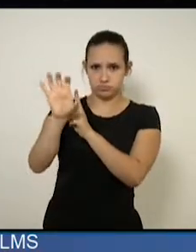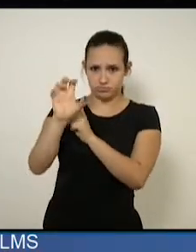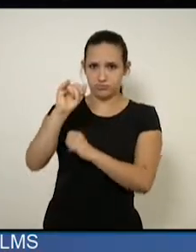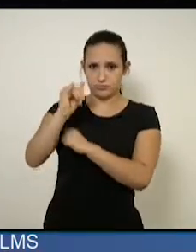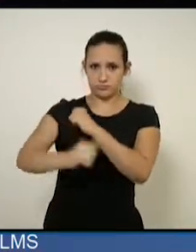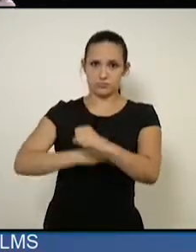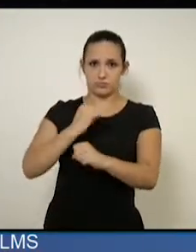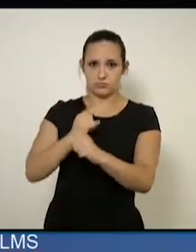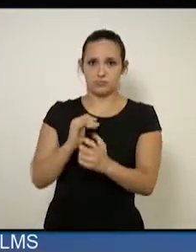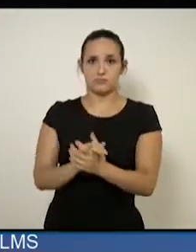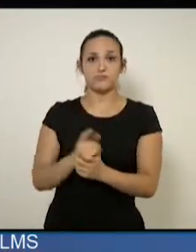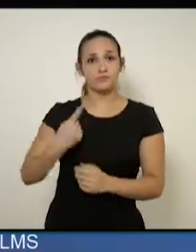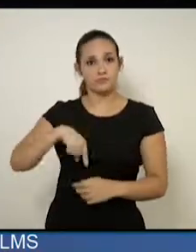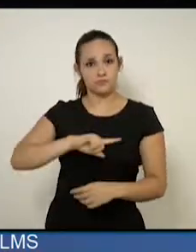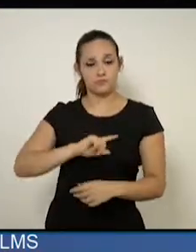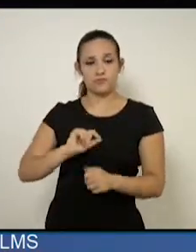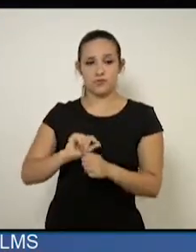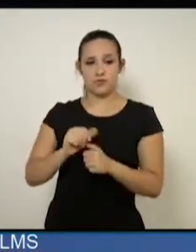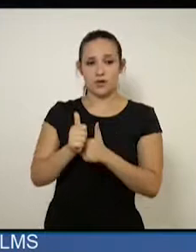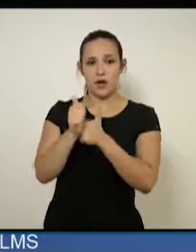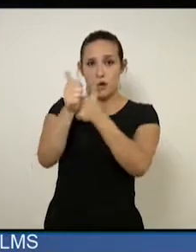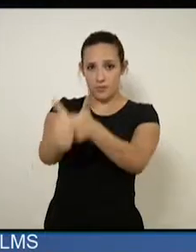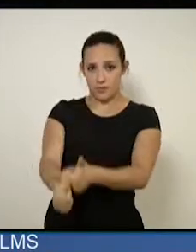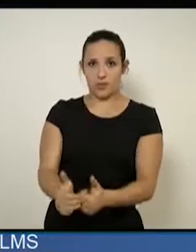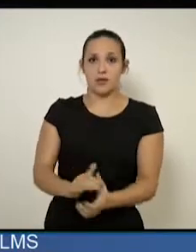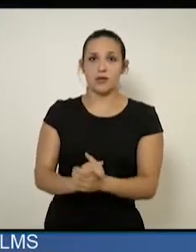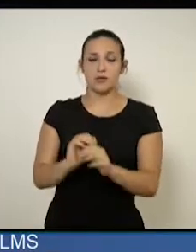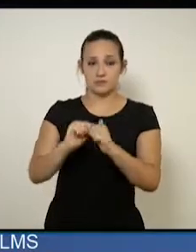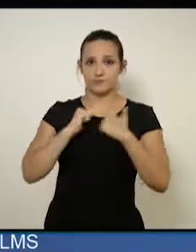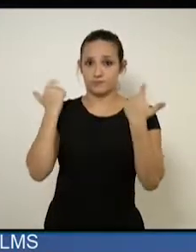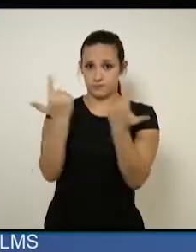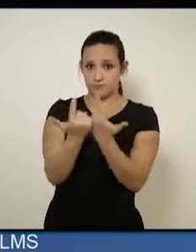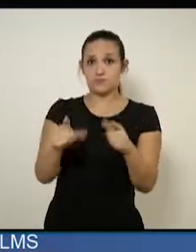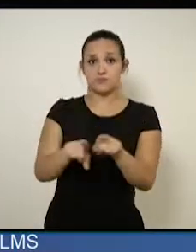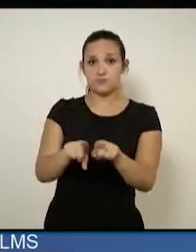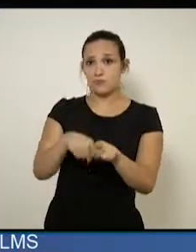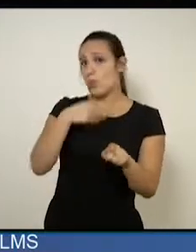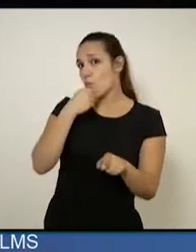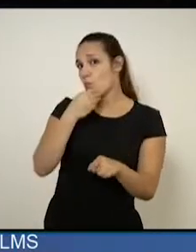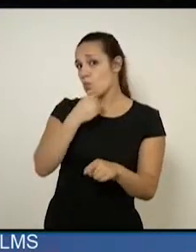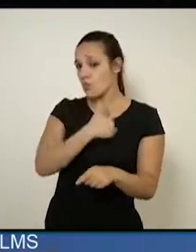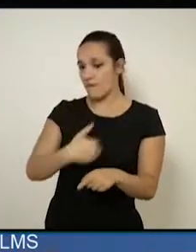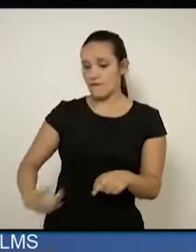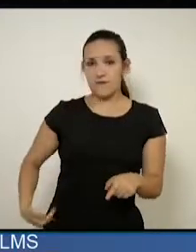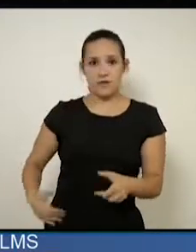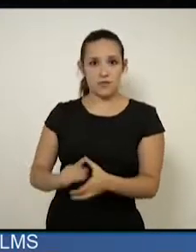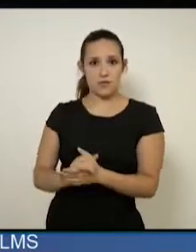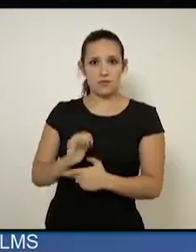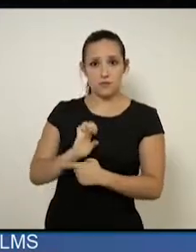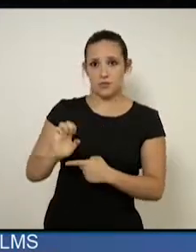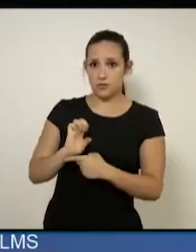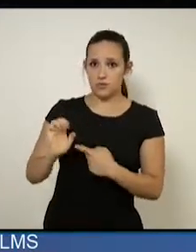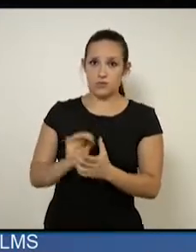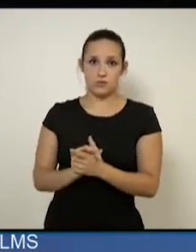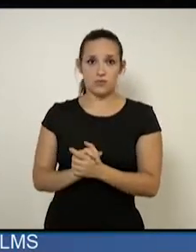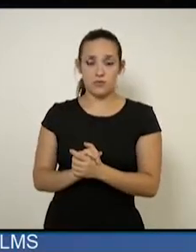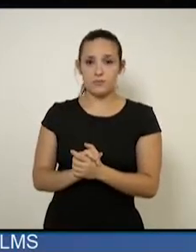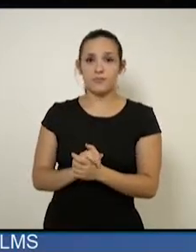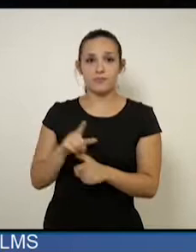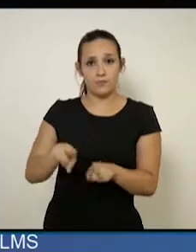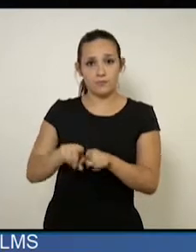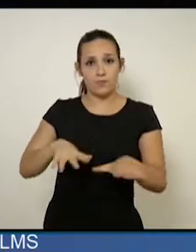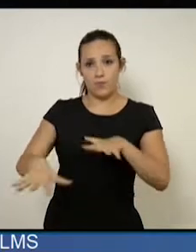tema, com acompanhamento da Assembleia, com acompanhamento do presença do Governo do Estado, com presença dos movimentos sociais, que também estavam